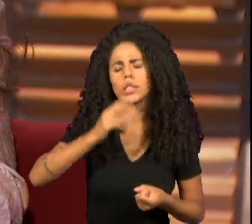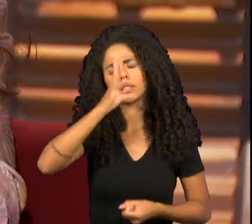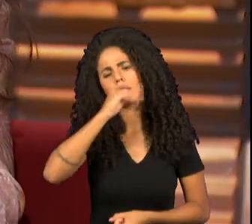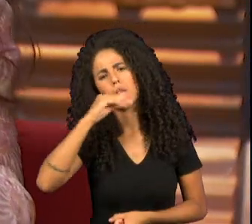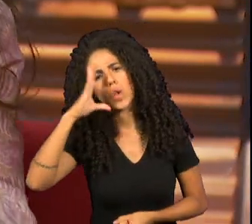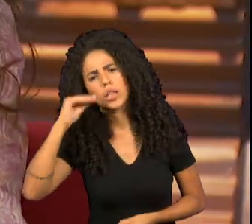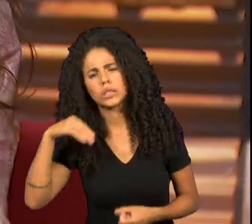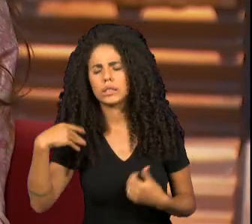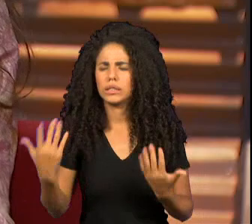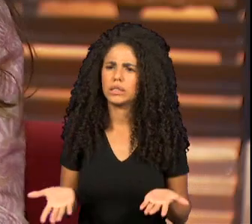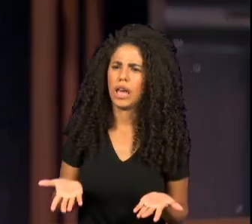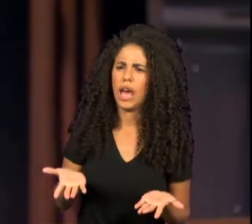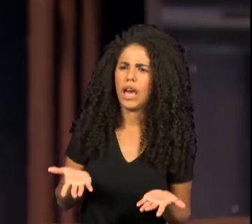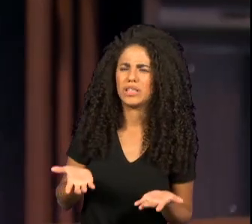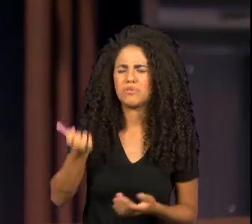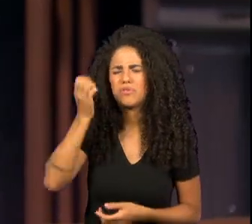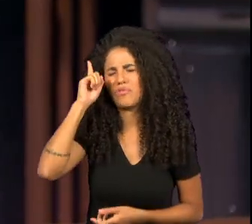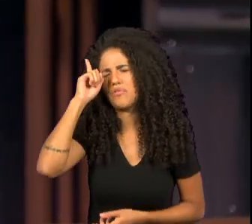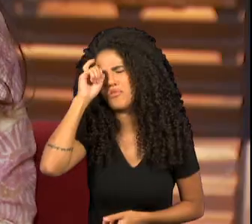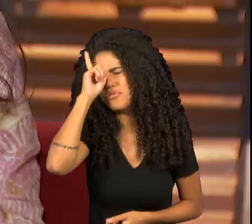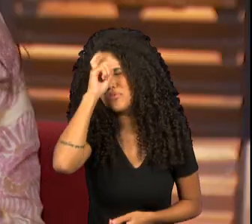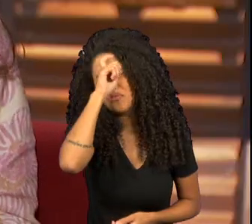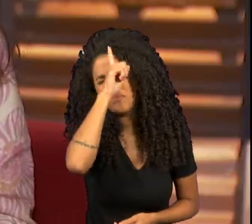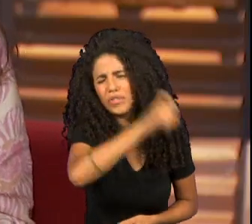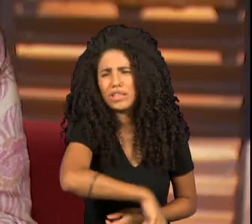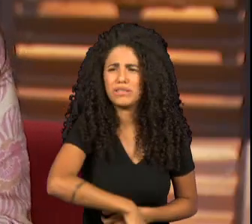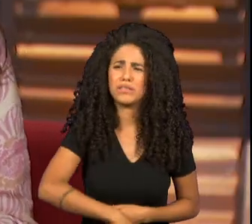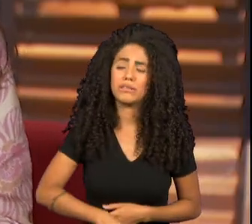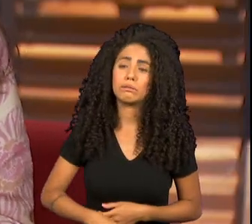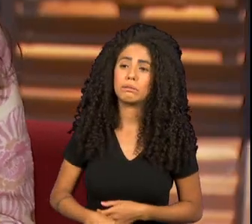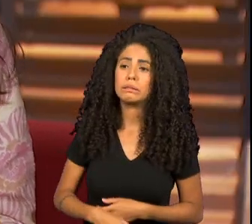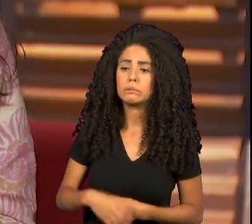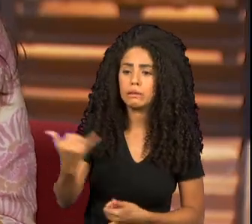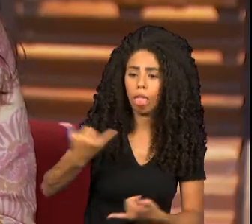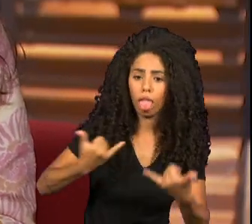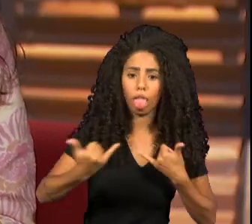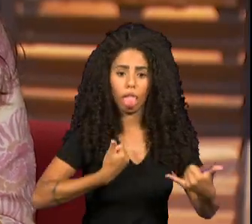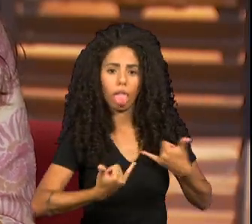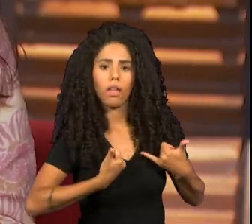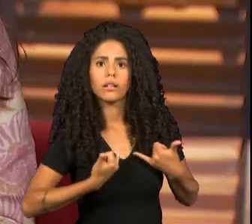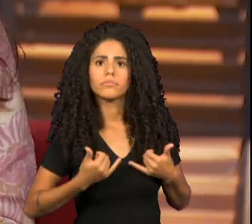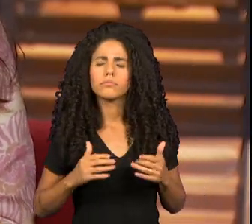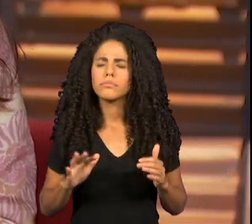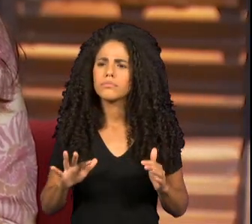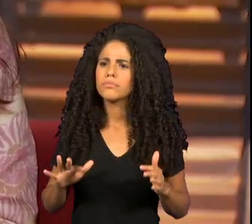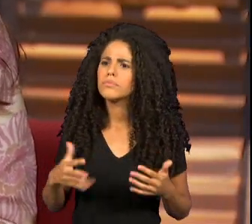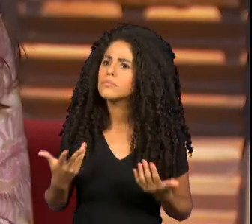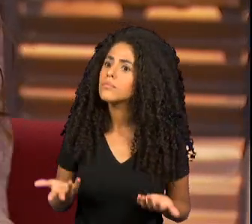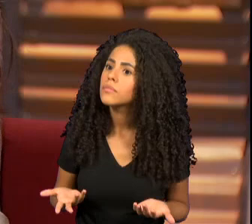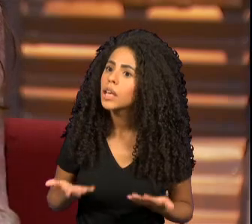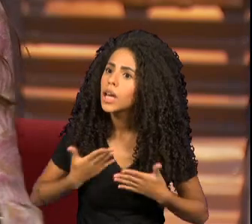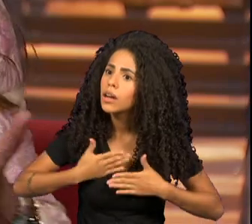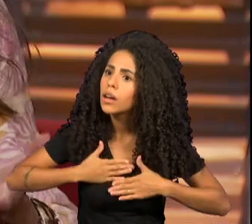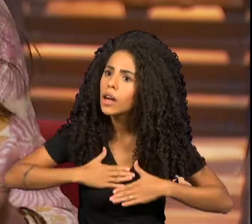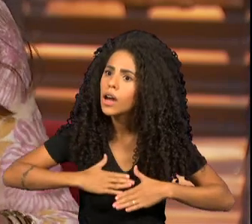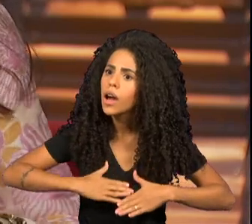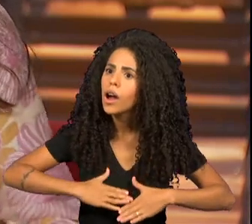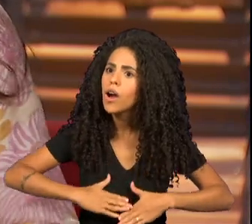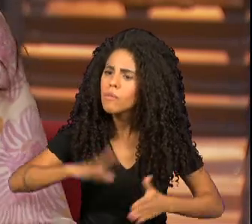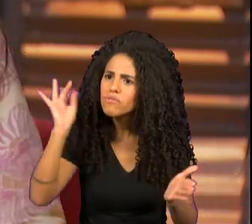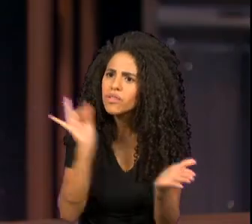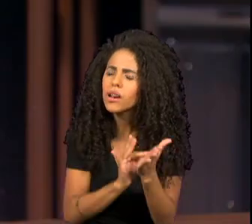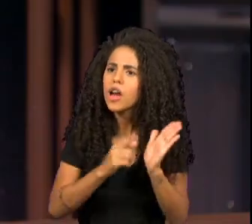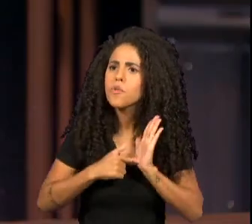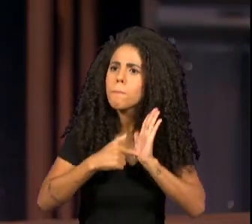adolescência é super difícil difícil um e meio difícil assim e não gente tem que falar a verdade